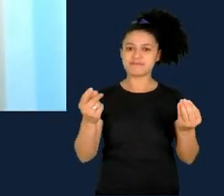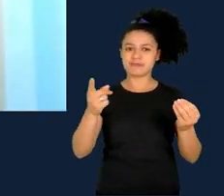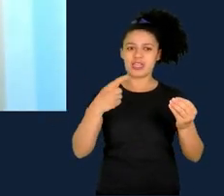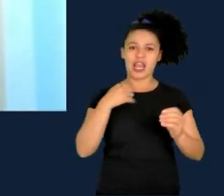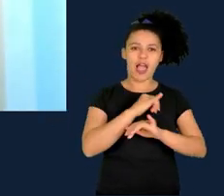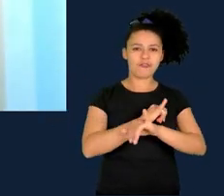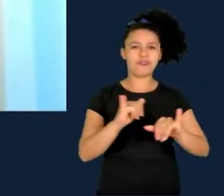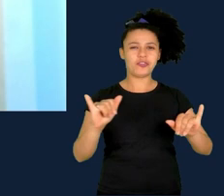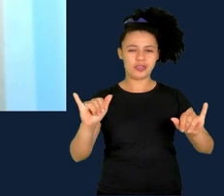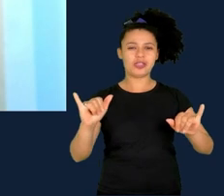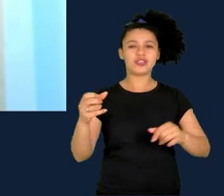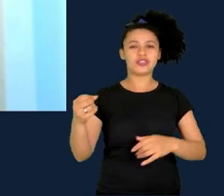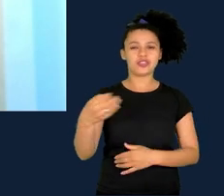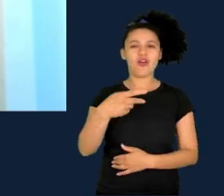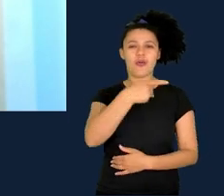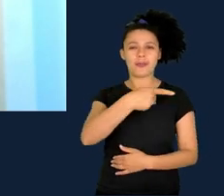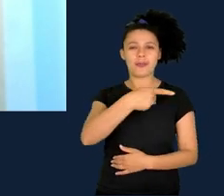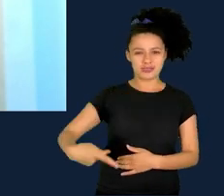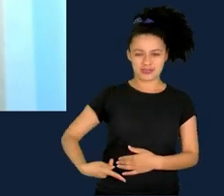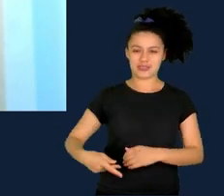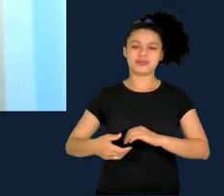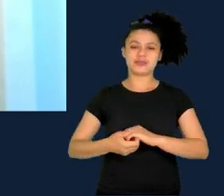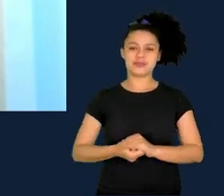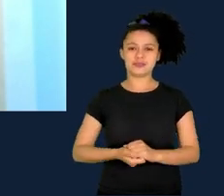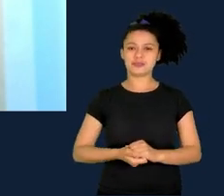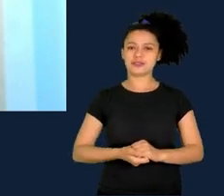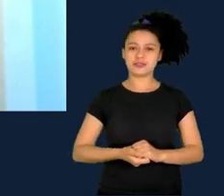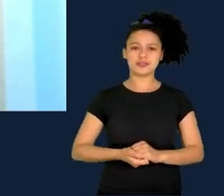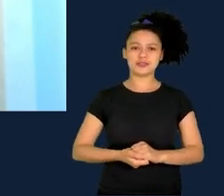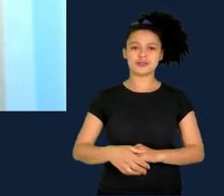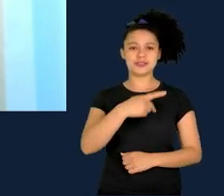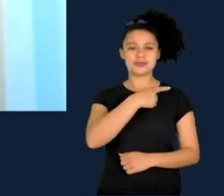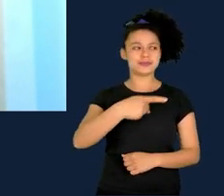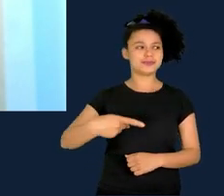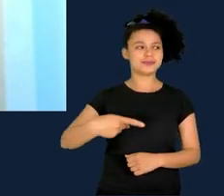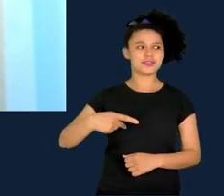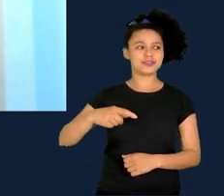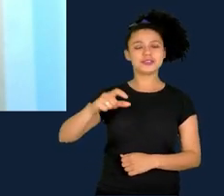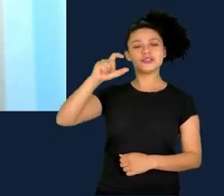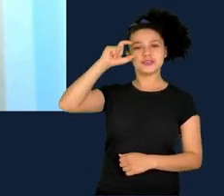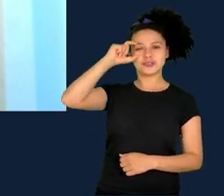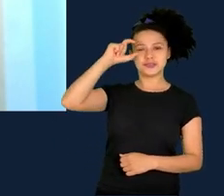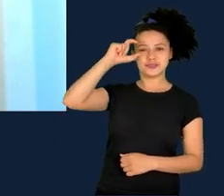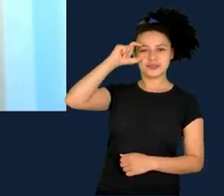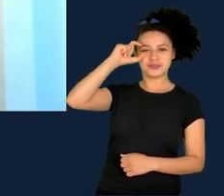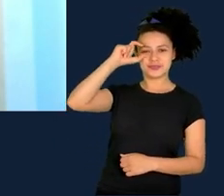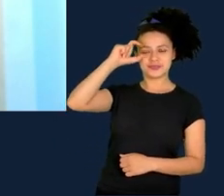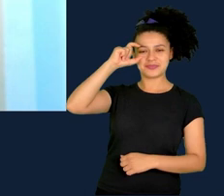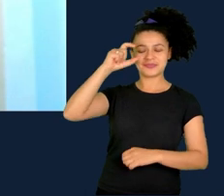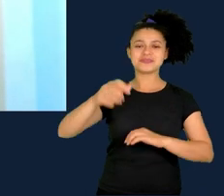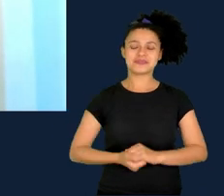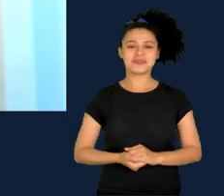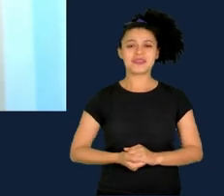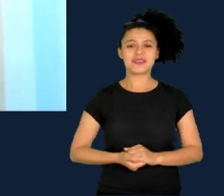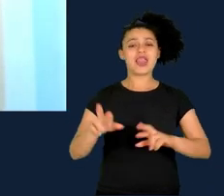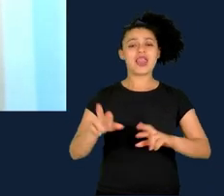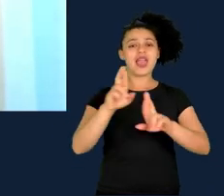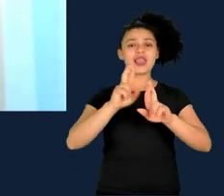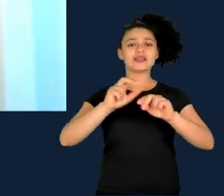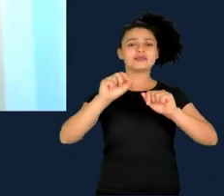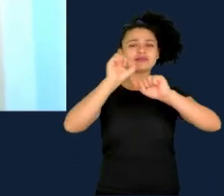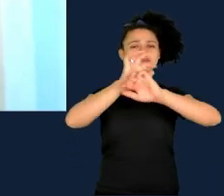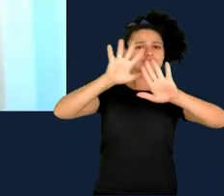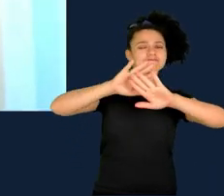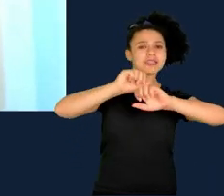aí pelo novo presidente Joe Biden. Algum comentário sobre isso, uma relação entre essa transparência e necessidade de